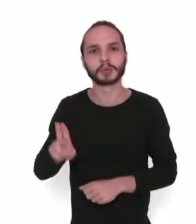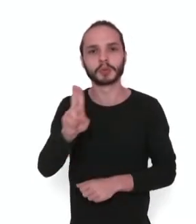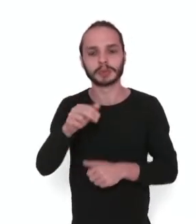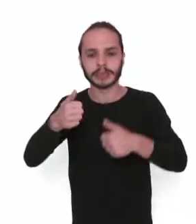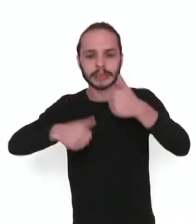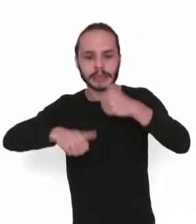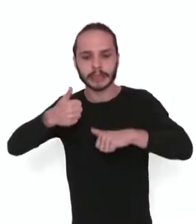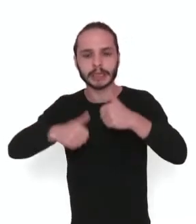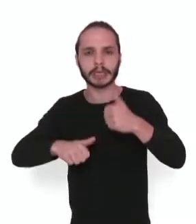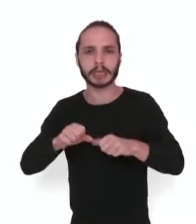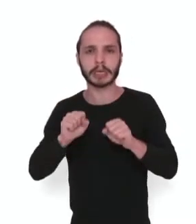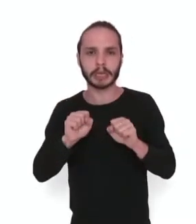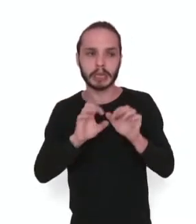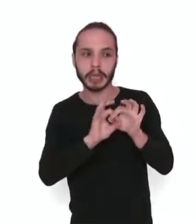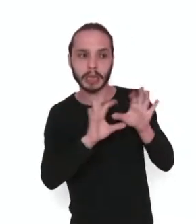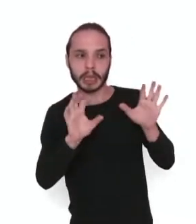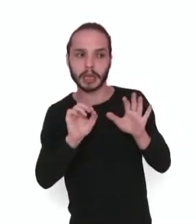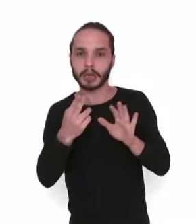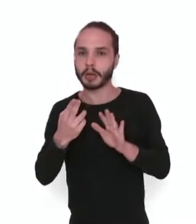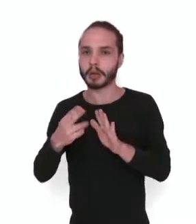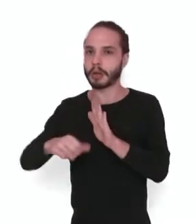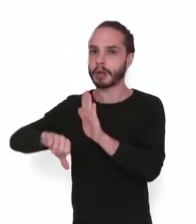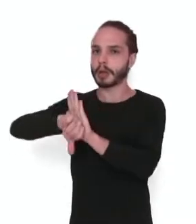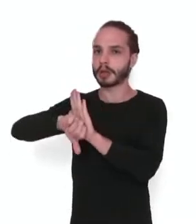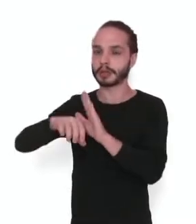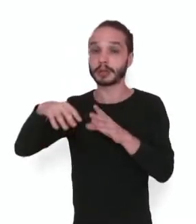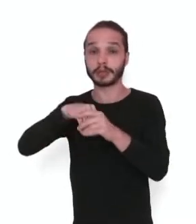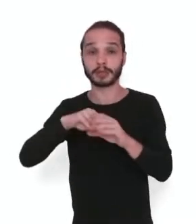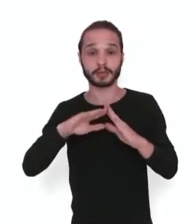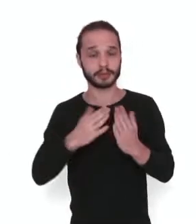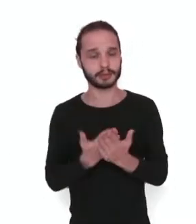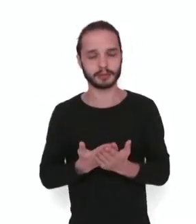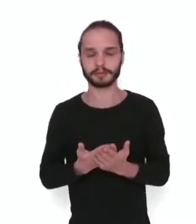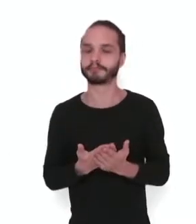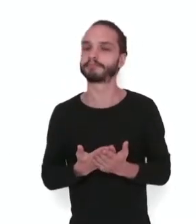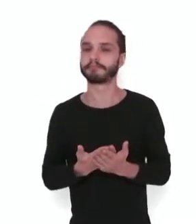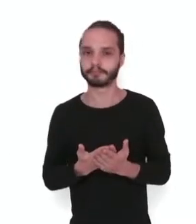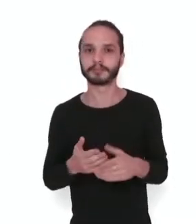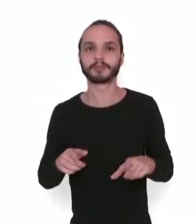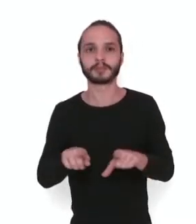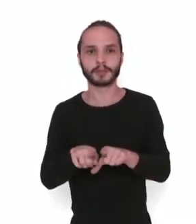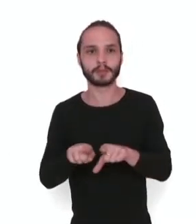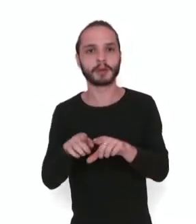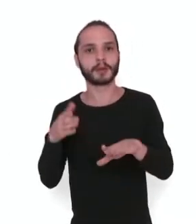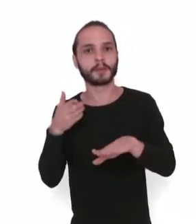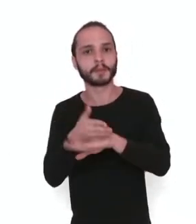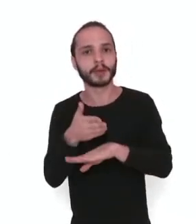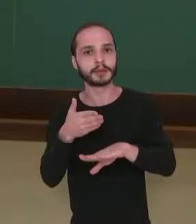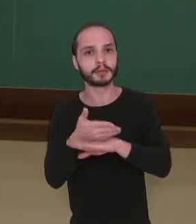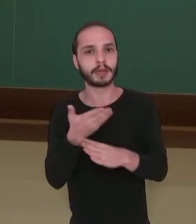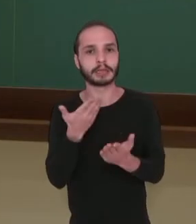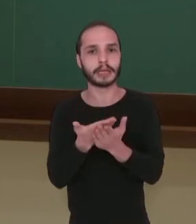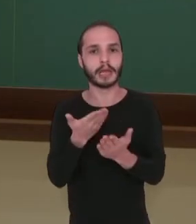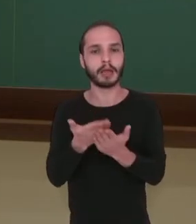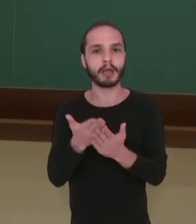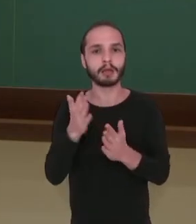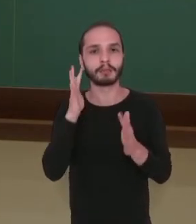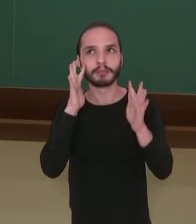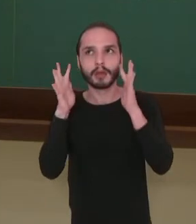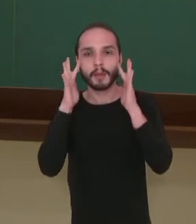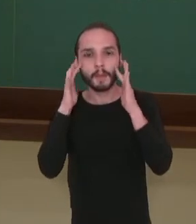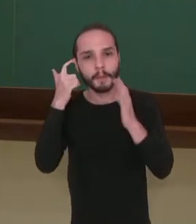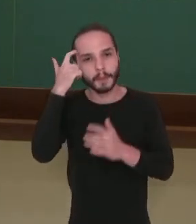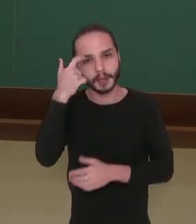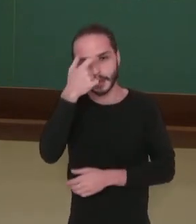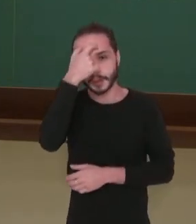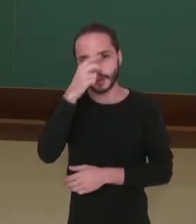lícita ou ilícita nas dependências da instituição de ensino, bem como comparecer às aulas sobre efeitos tais substâncias. Sim, é